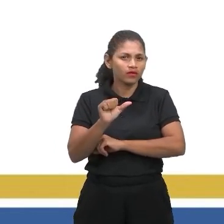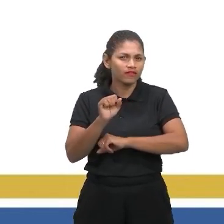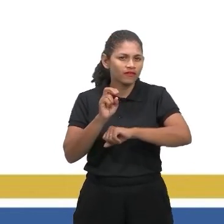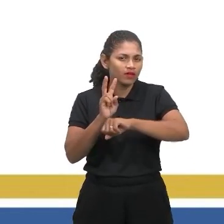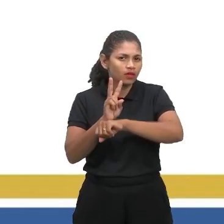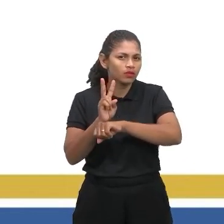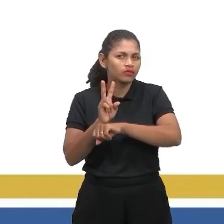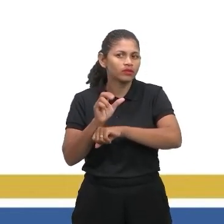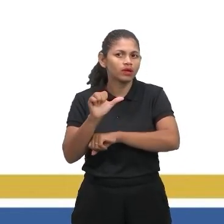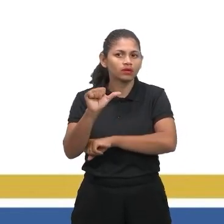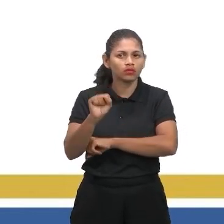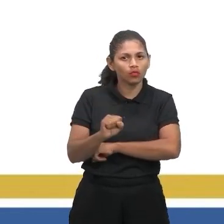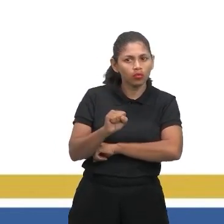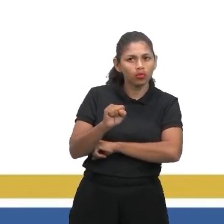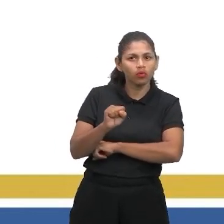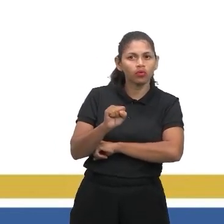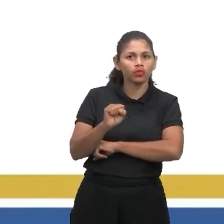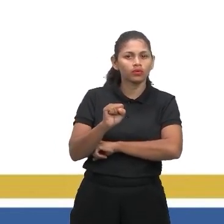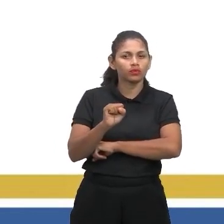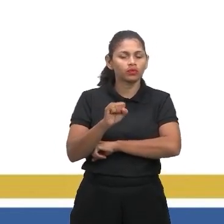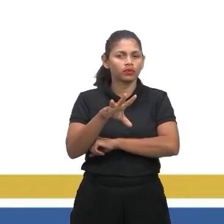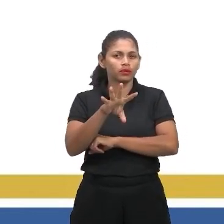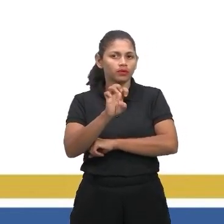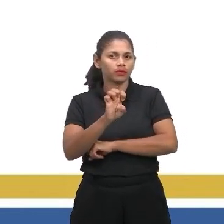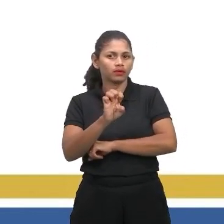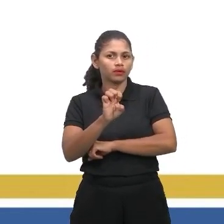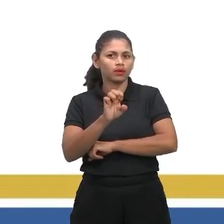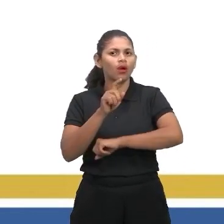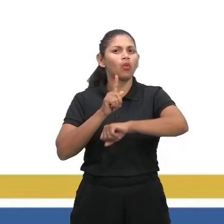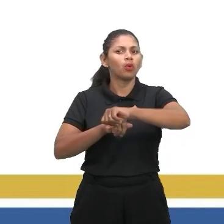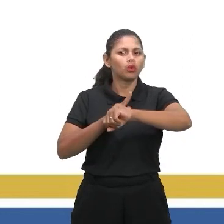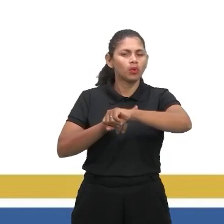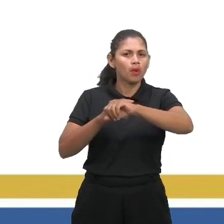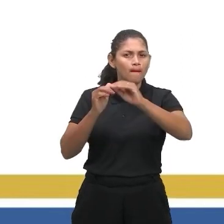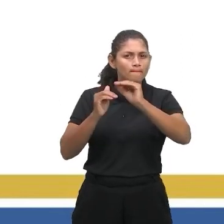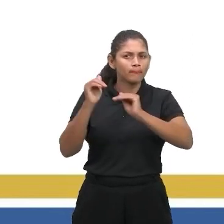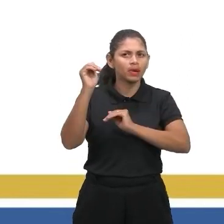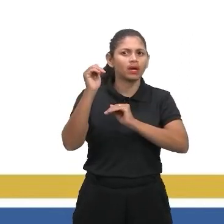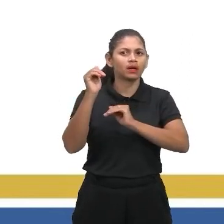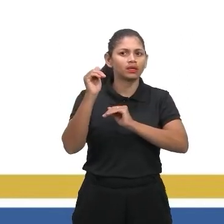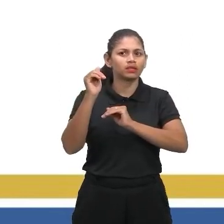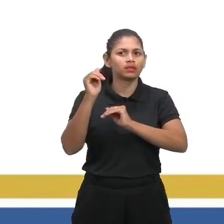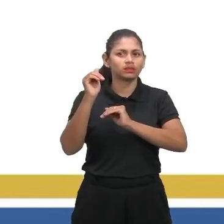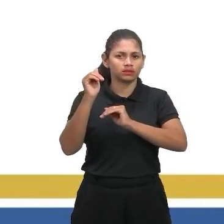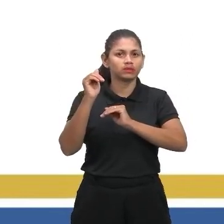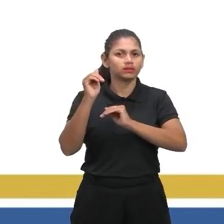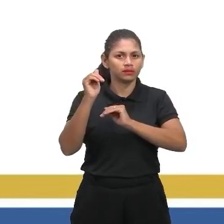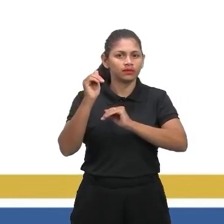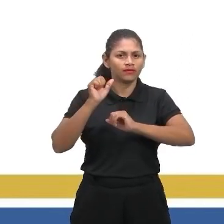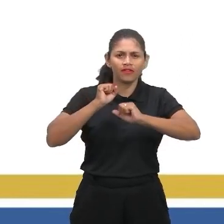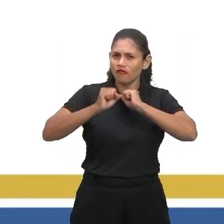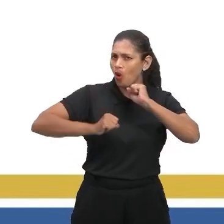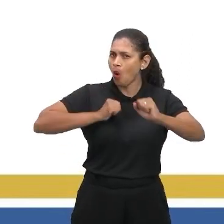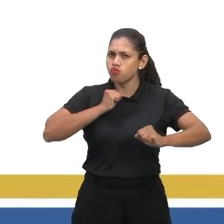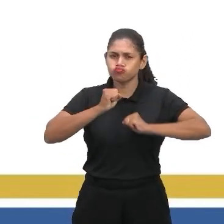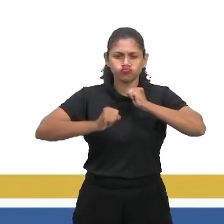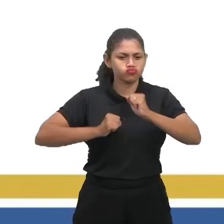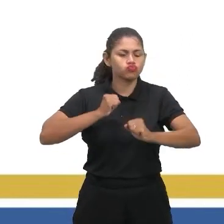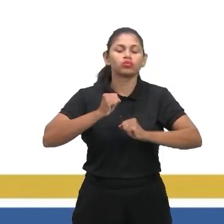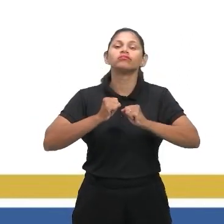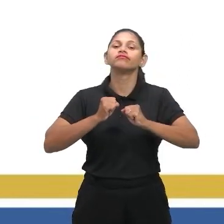letra E, ela passou tempo nas maiores velocidades? Sim, ela passou maior parte do tempo em